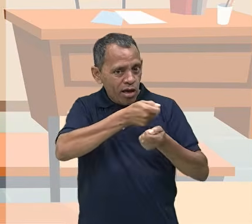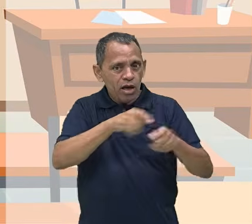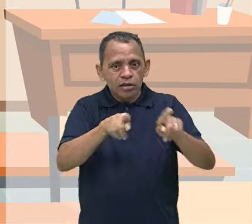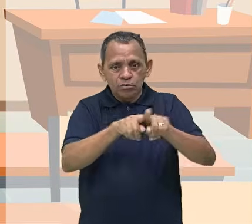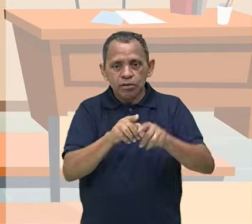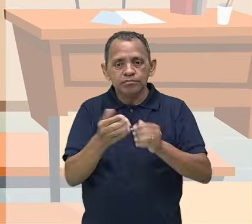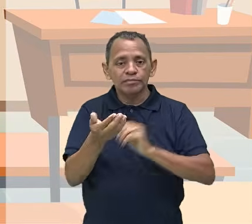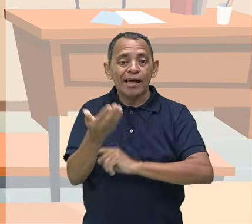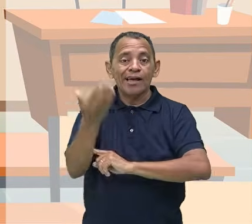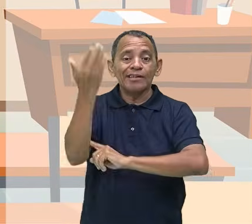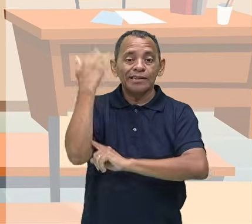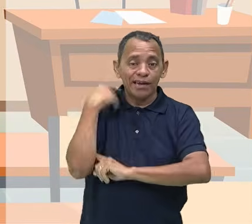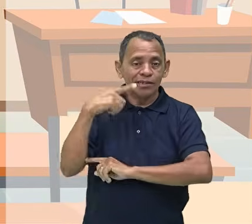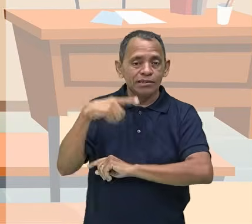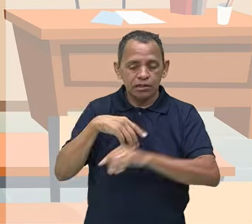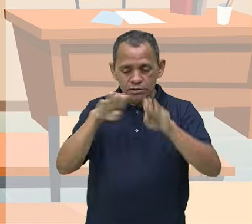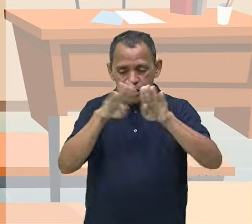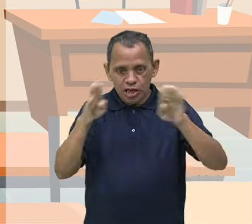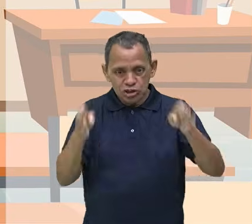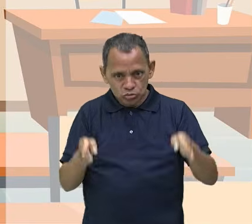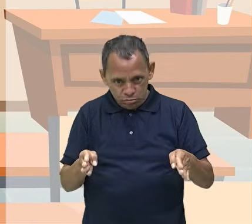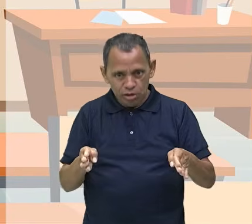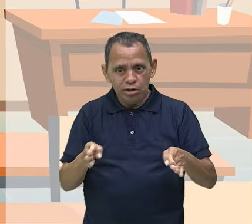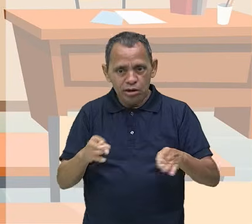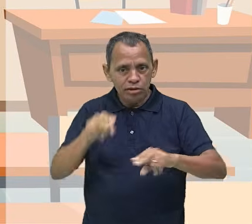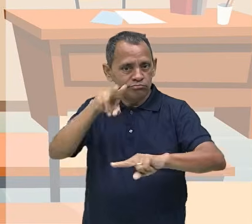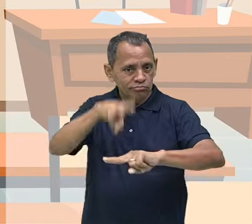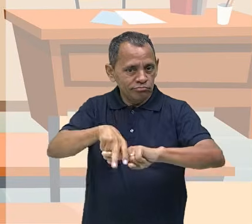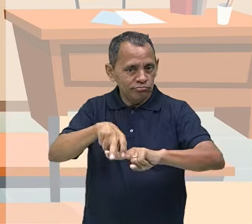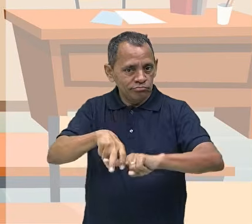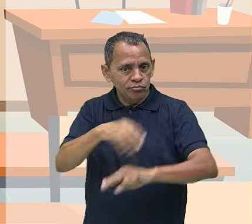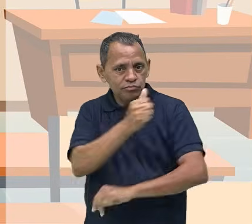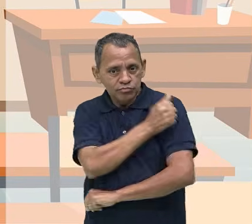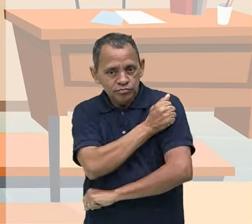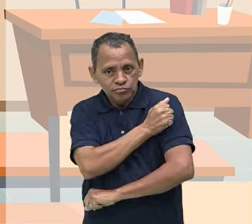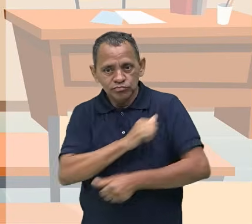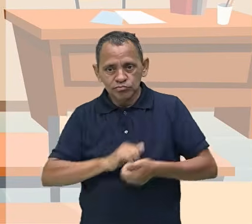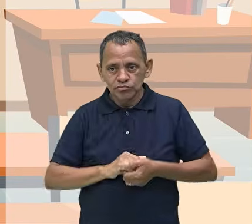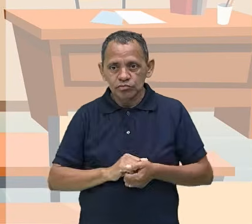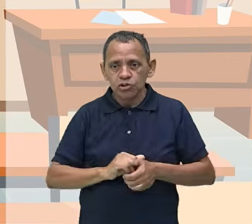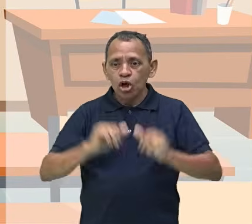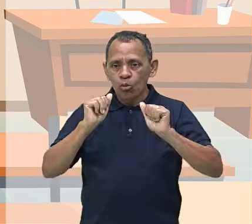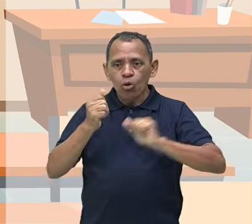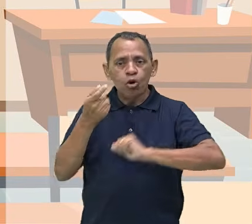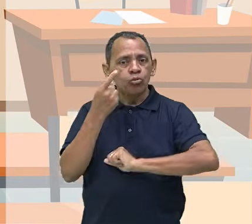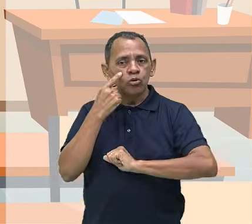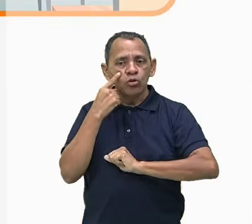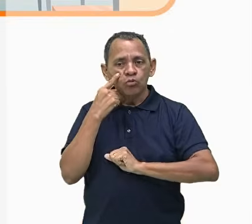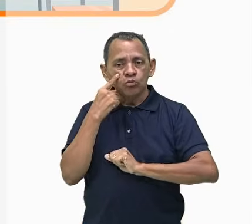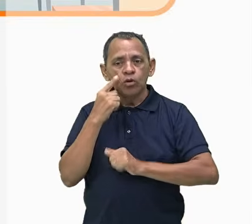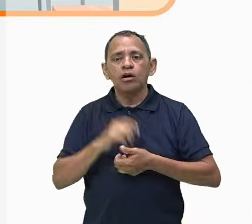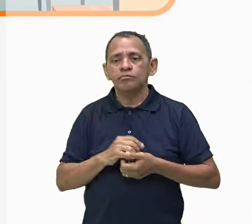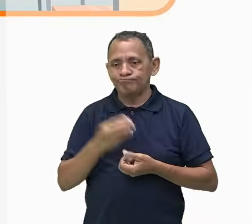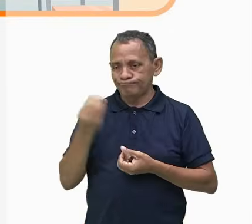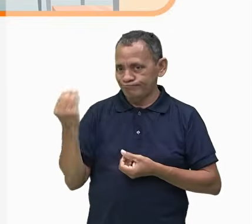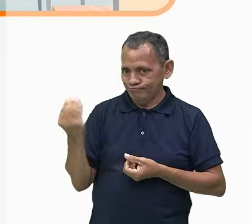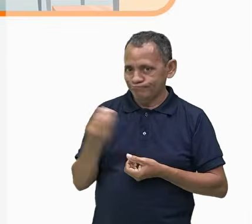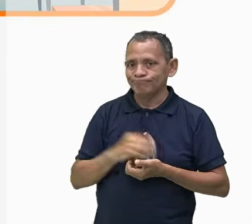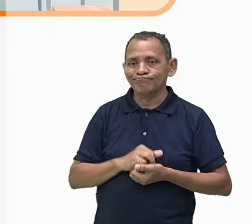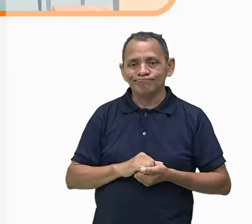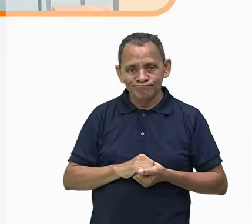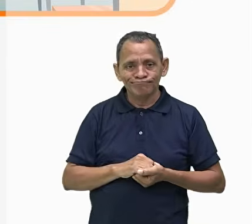ser o quê? As mesas e as carteiras aí. Então, a gente pode observar através dessas duas posições diferentes,